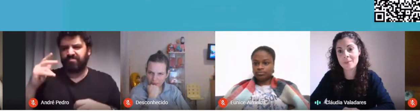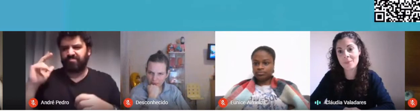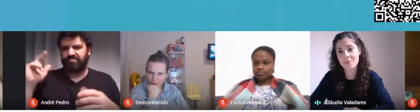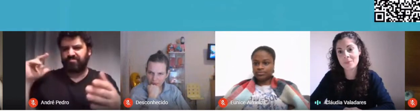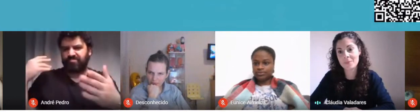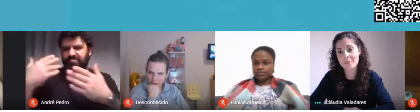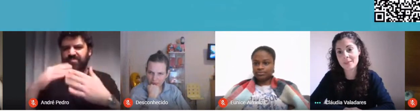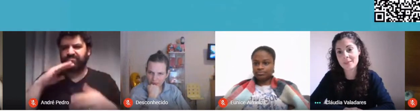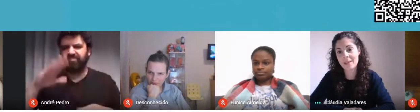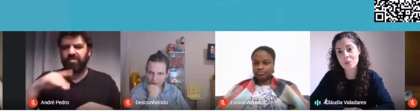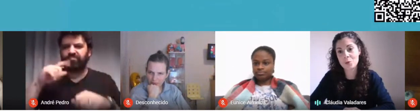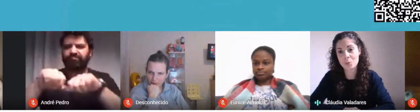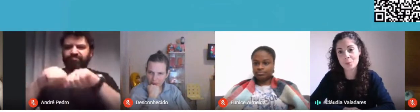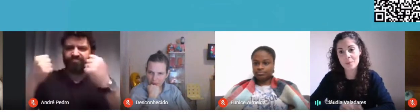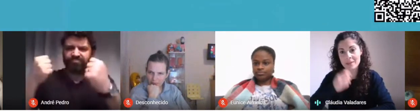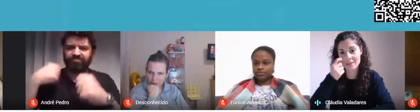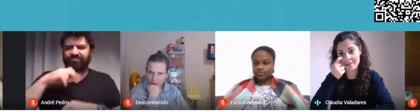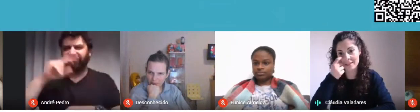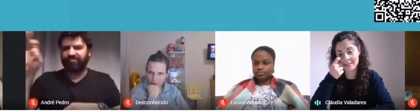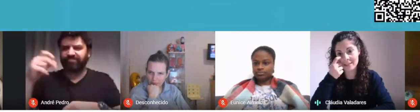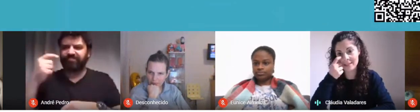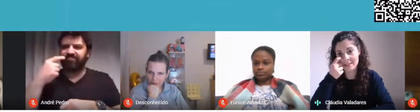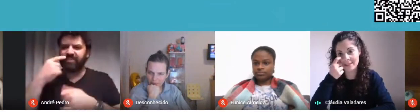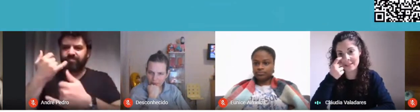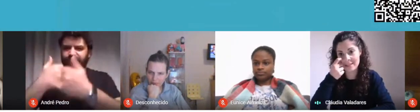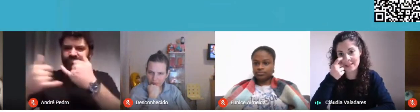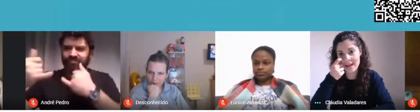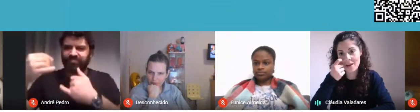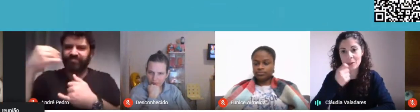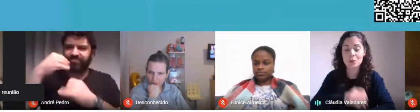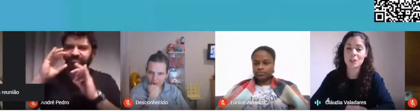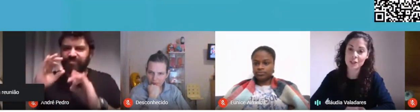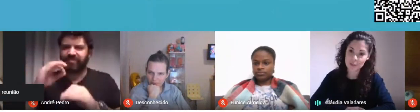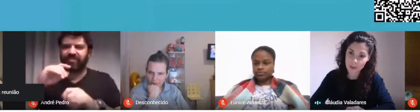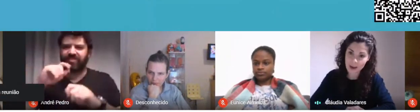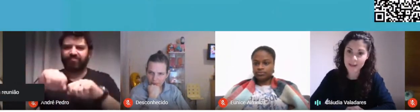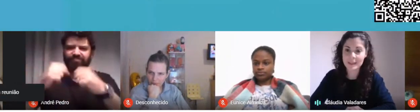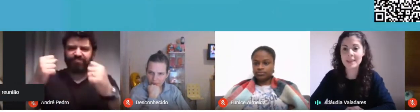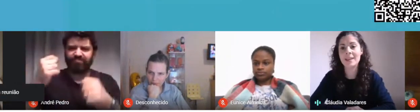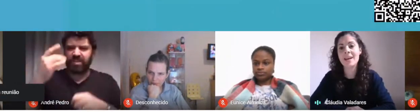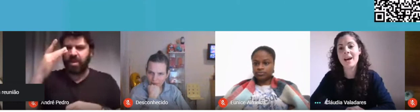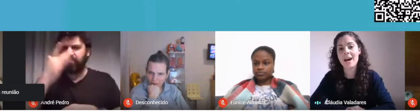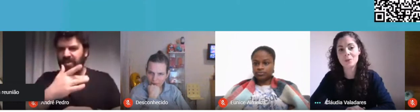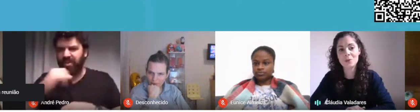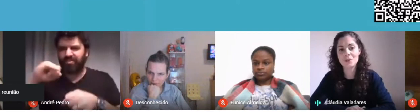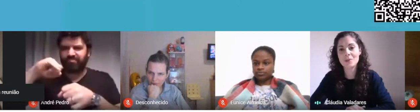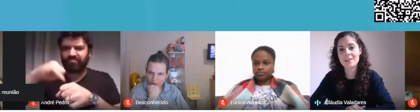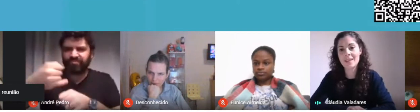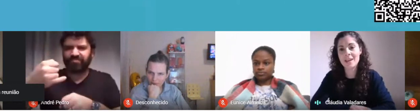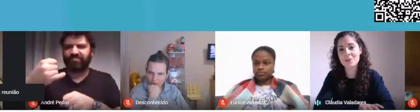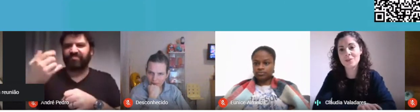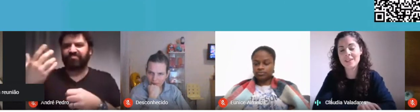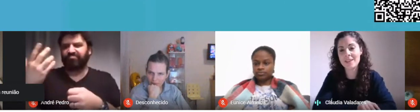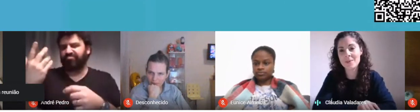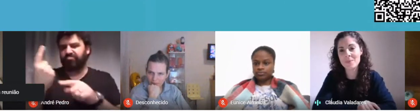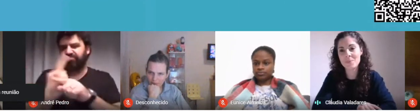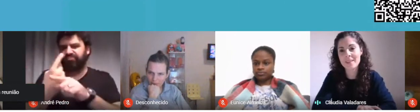porque tem alguns problemas a nível de dentição, alguns dentes que se partem, alguns que são